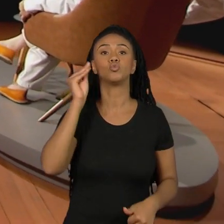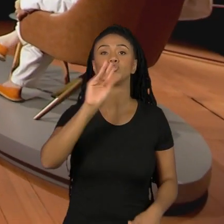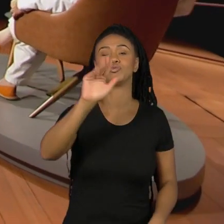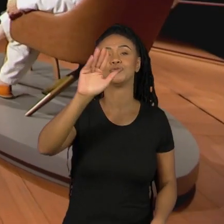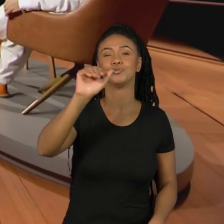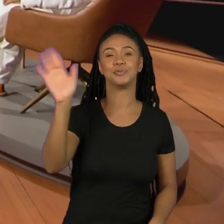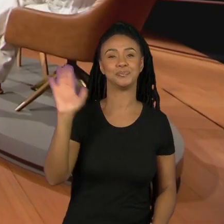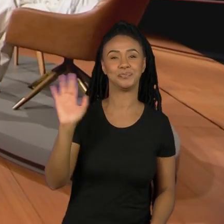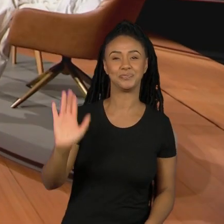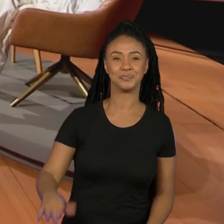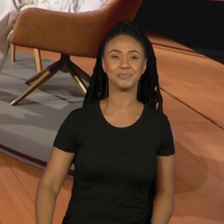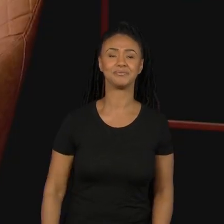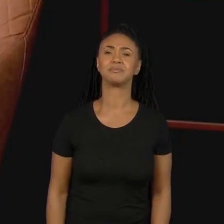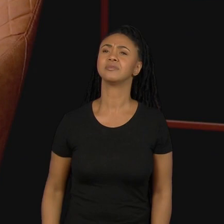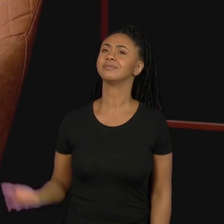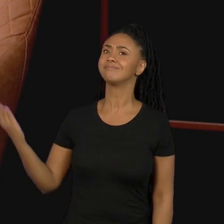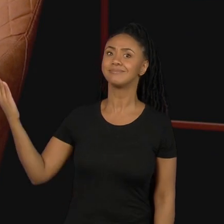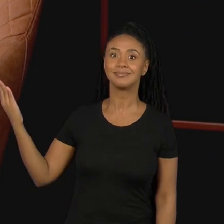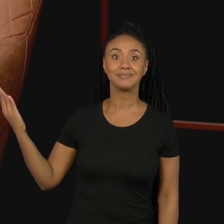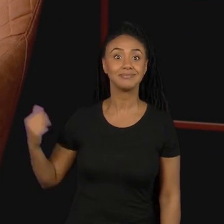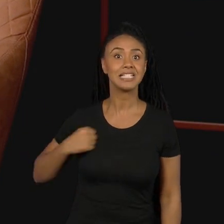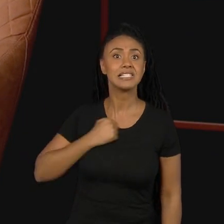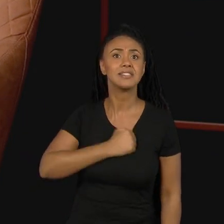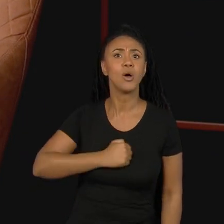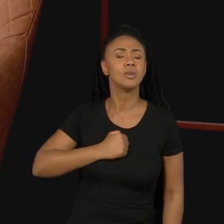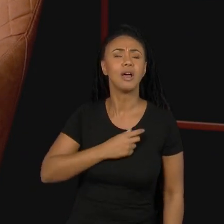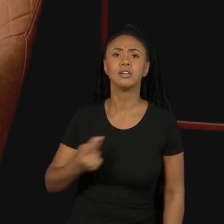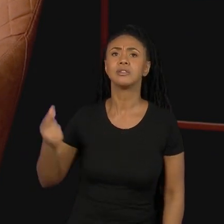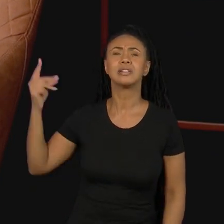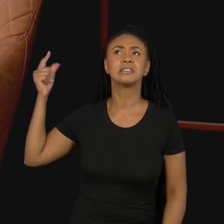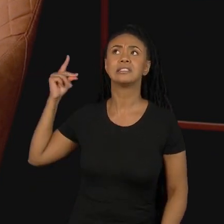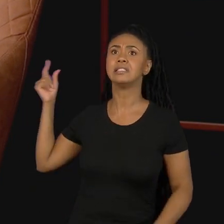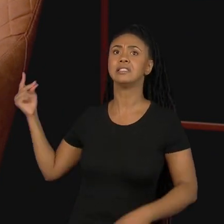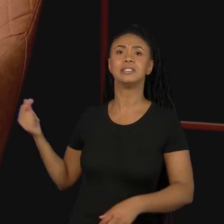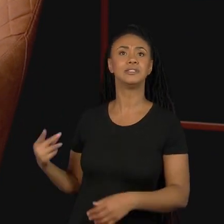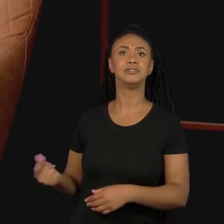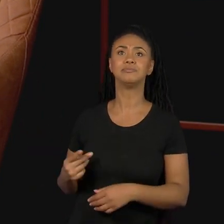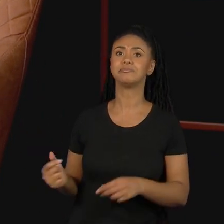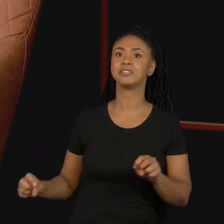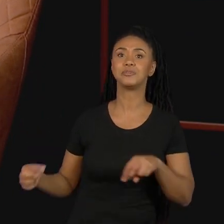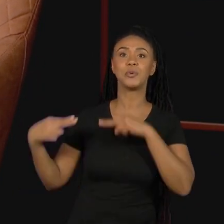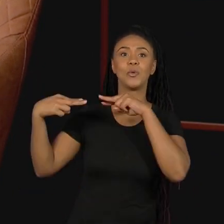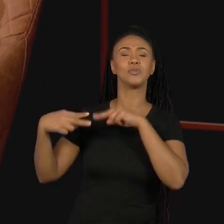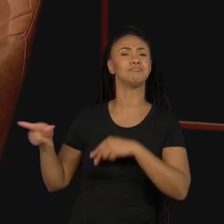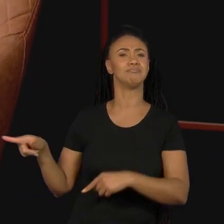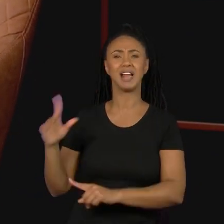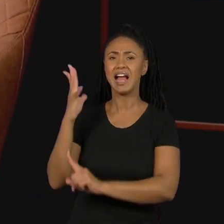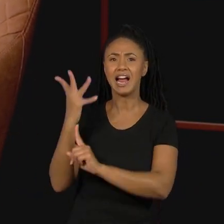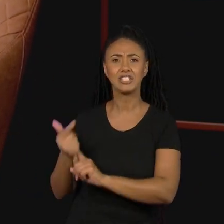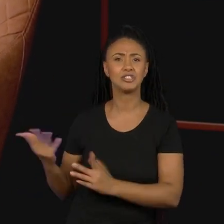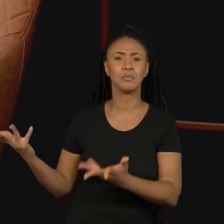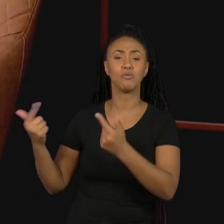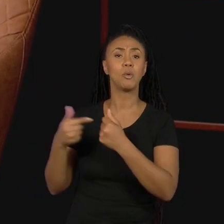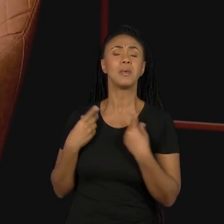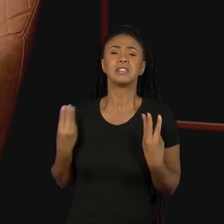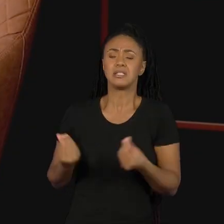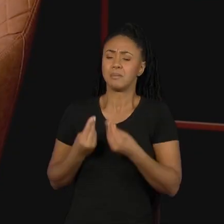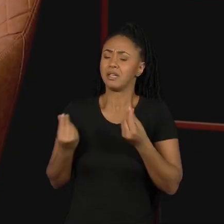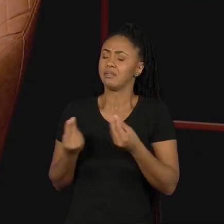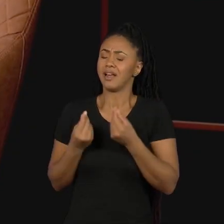tchau. Saudade desse cara, faz tempo que eu não vejo ele. Ele é brilhante. Grande artista. Tem uma sensibilidade